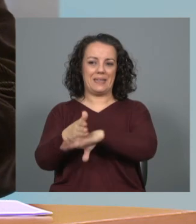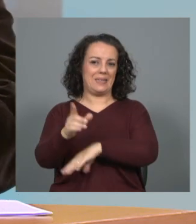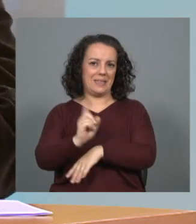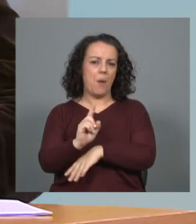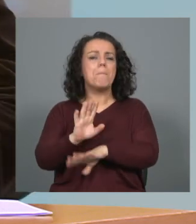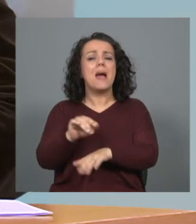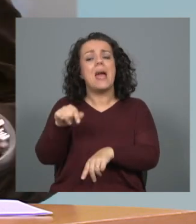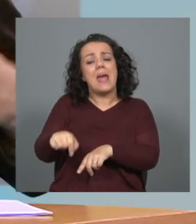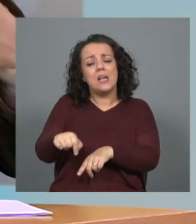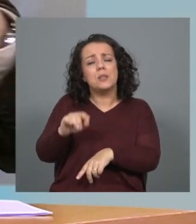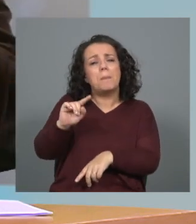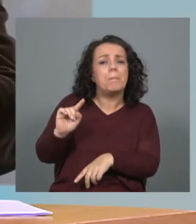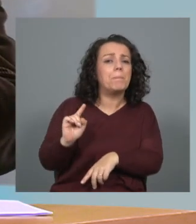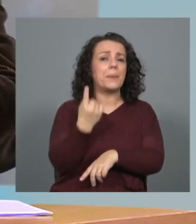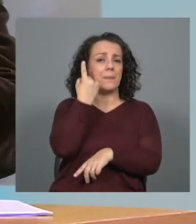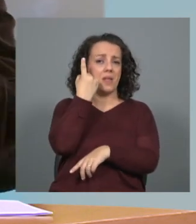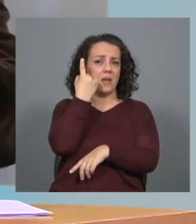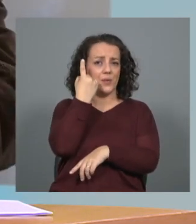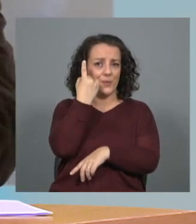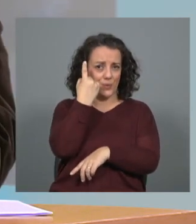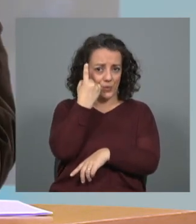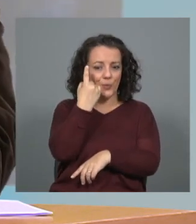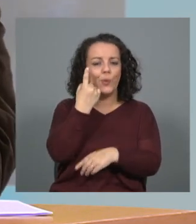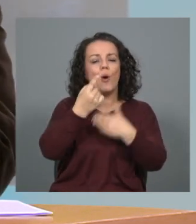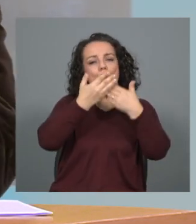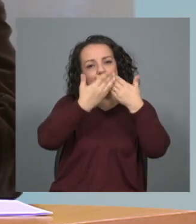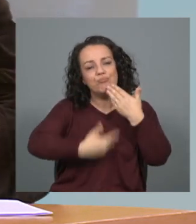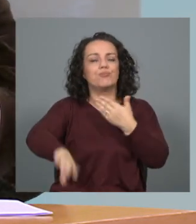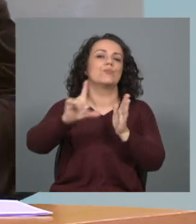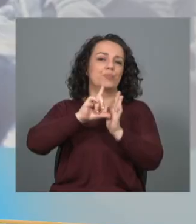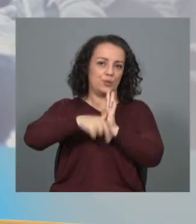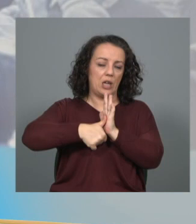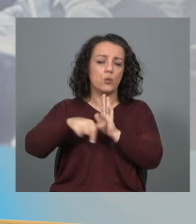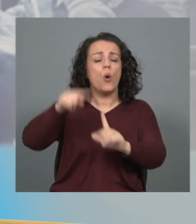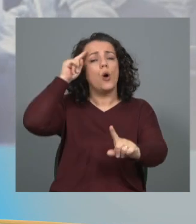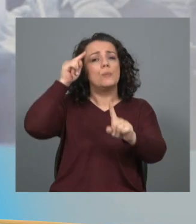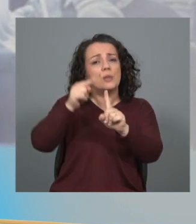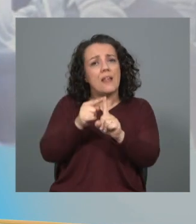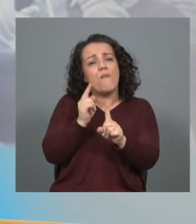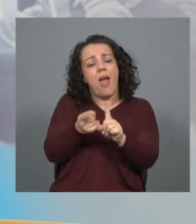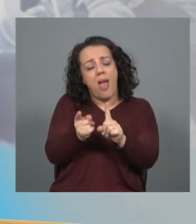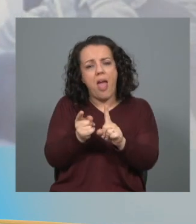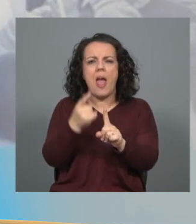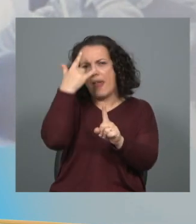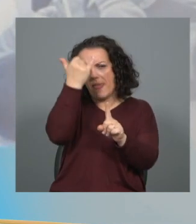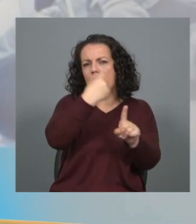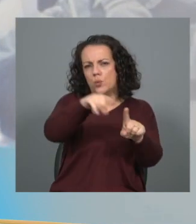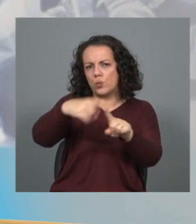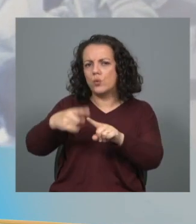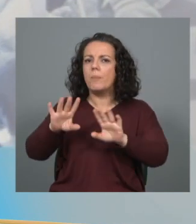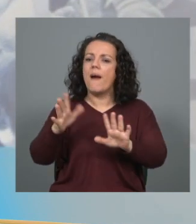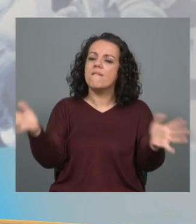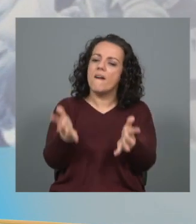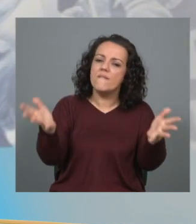um primeiro momento, digamos assim, de lançamento deste projeto. Portanto, a ideia é precisamente, entre outras ideias, promover encontros